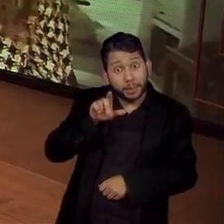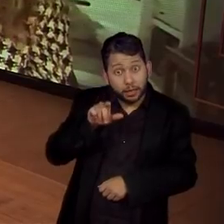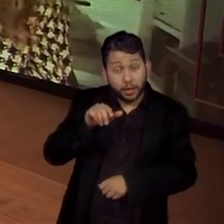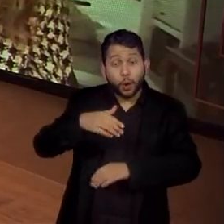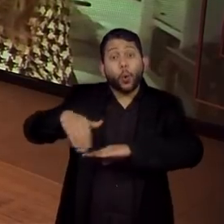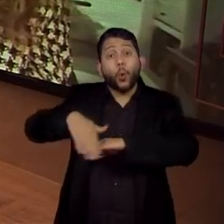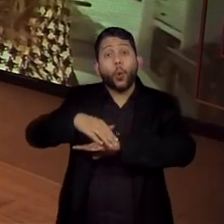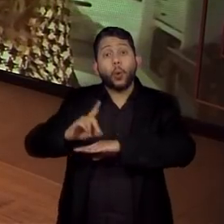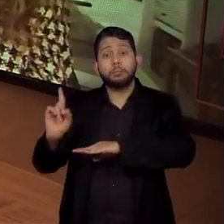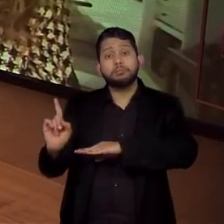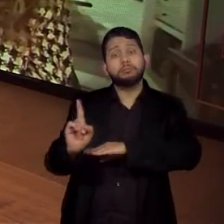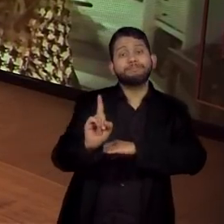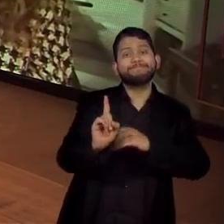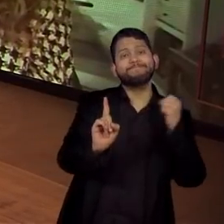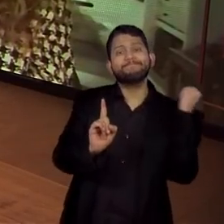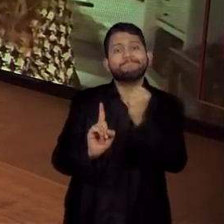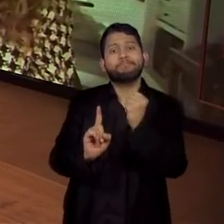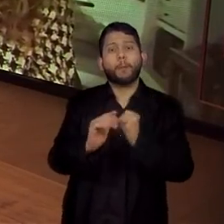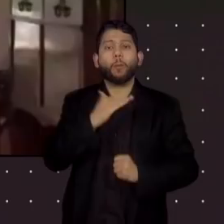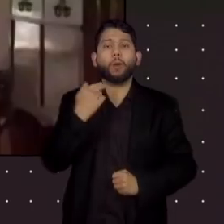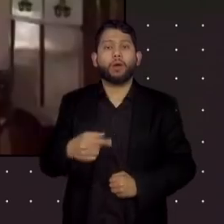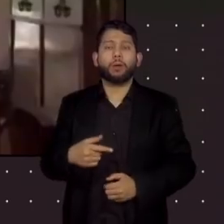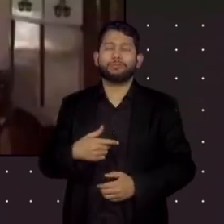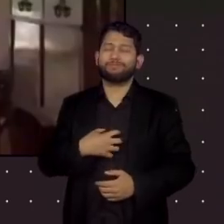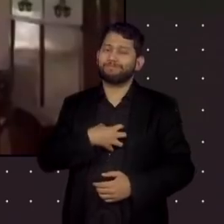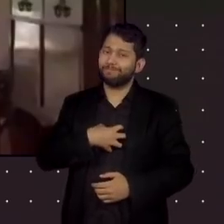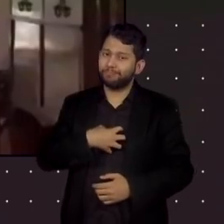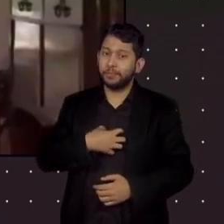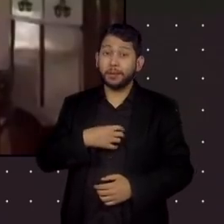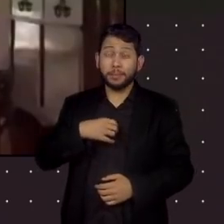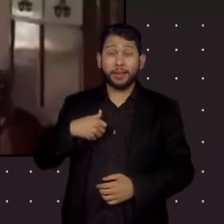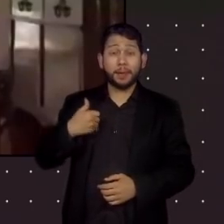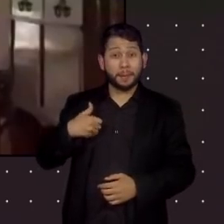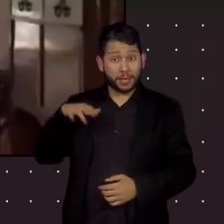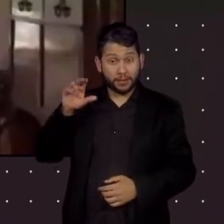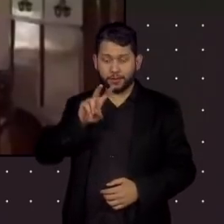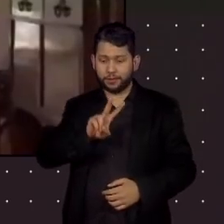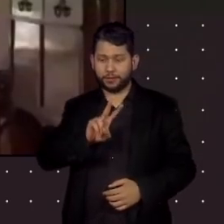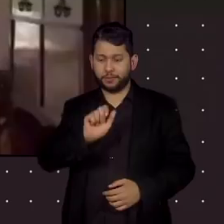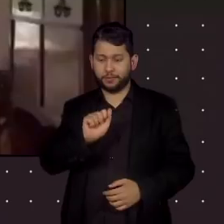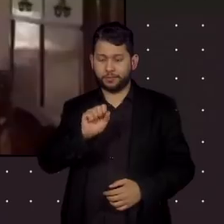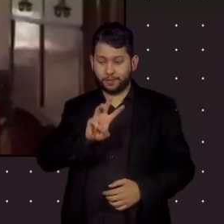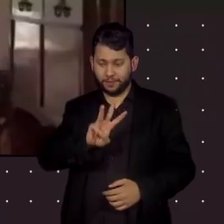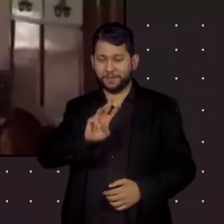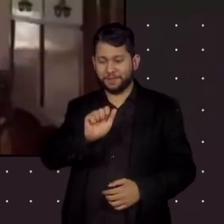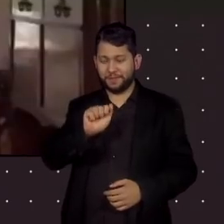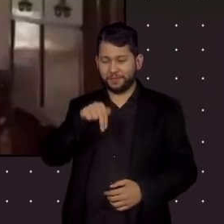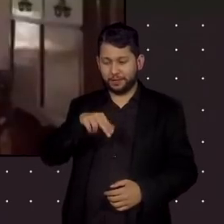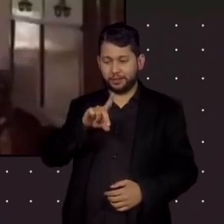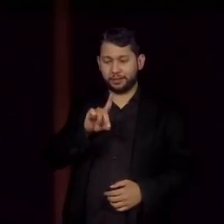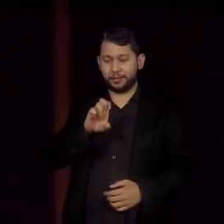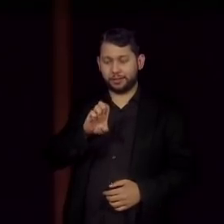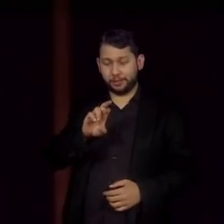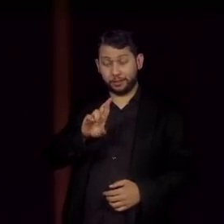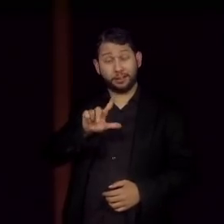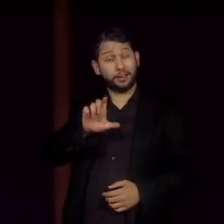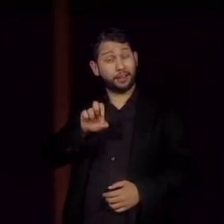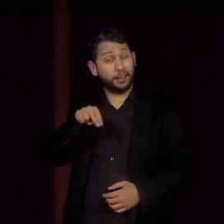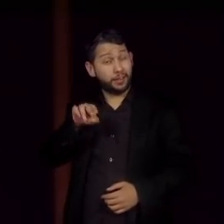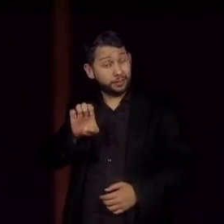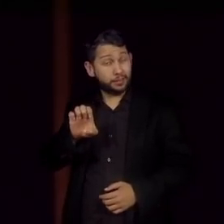como essas coisas que acontecem hoje em dia. Minha irmã mais velha, Wanderleia, passamos uma fase